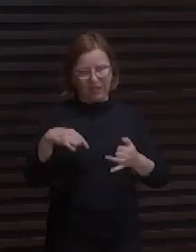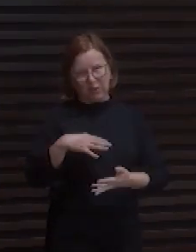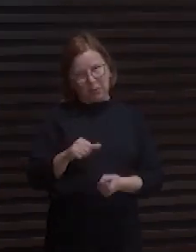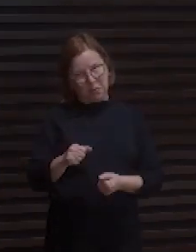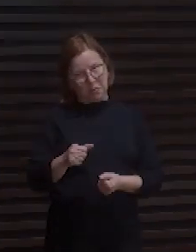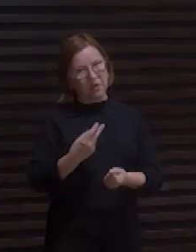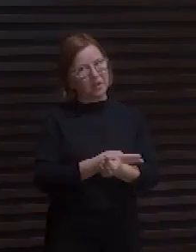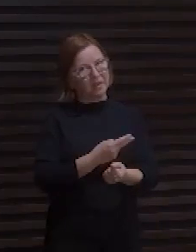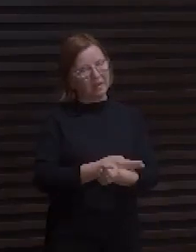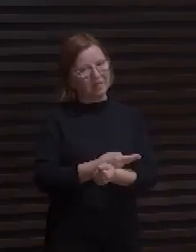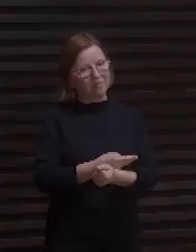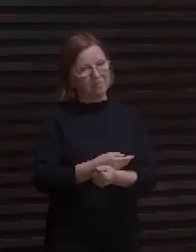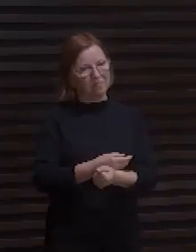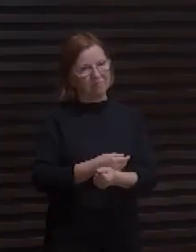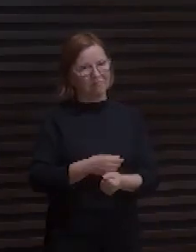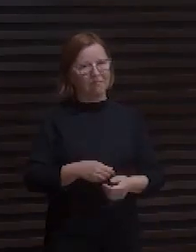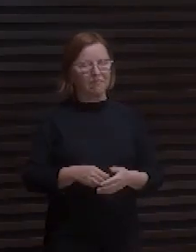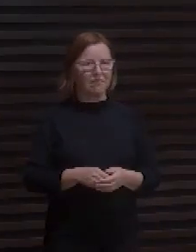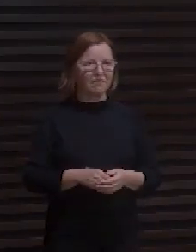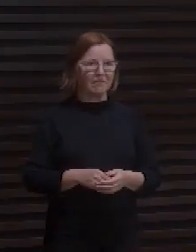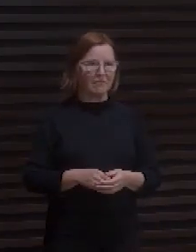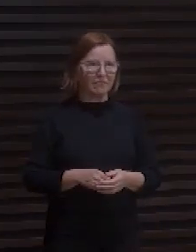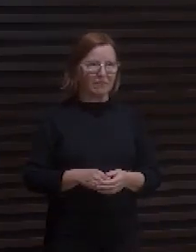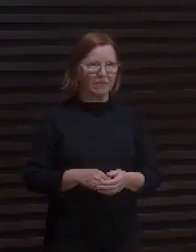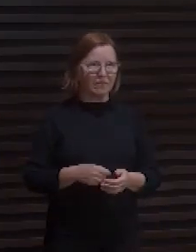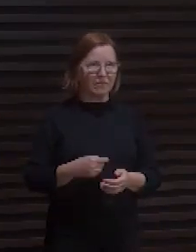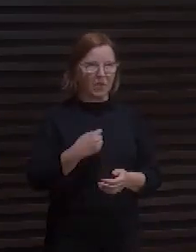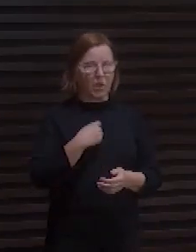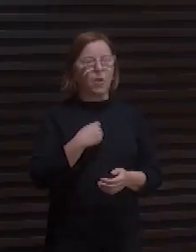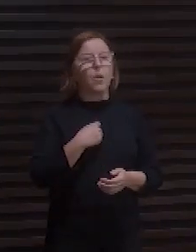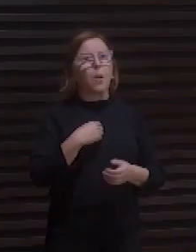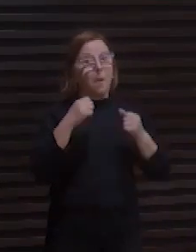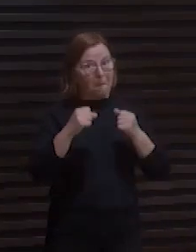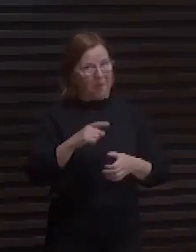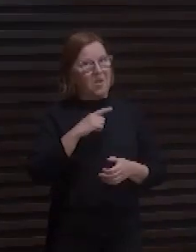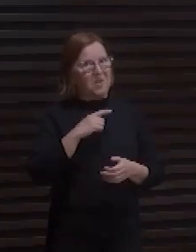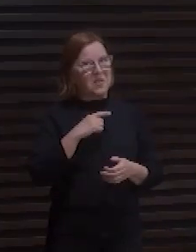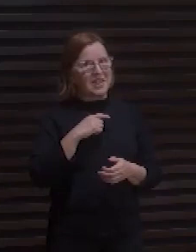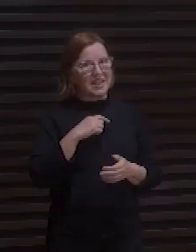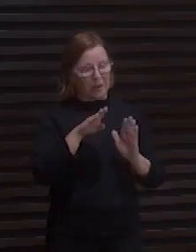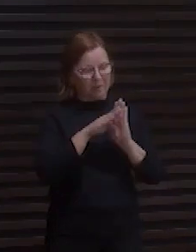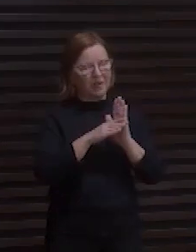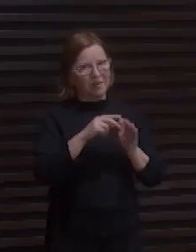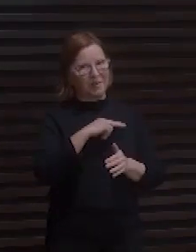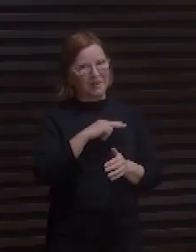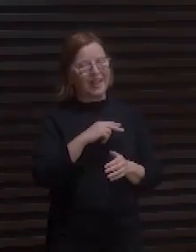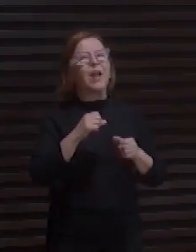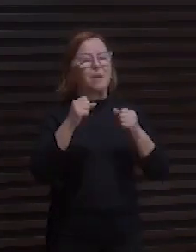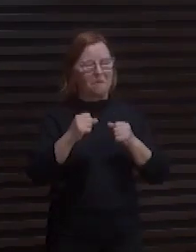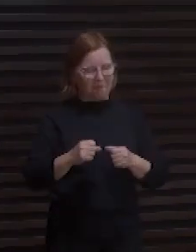O problema está aqui. Eu posso ter projetos pessoais, eu posso ter sonhos, mas eles